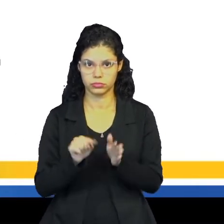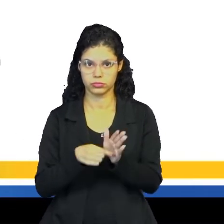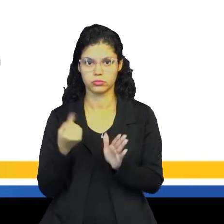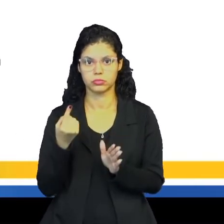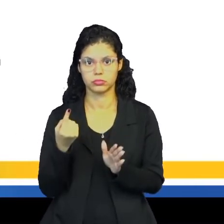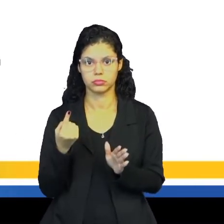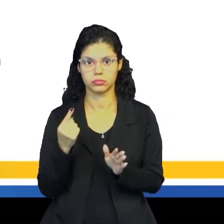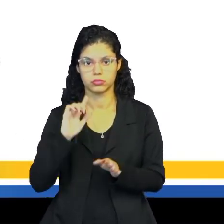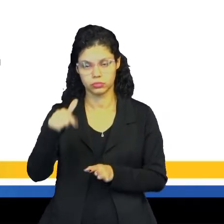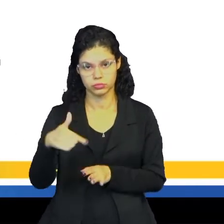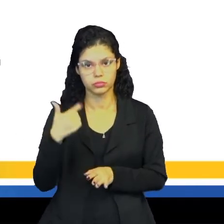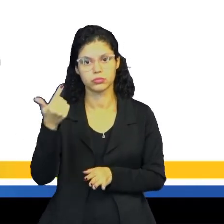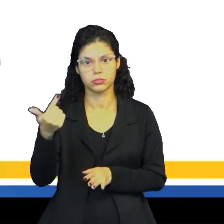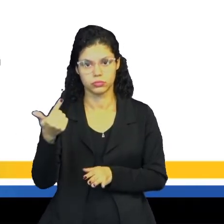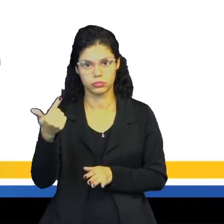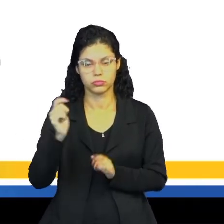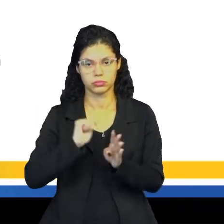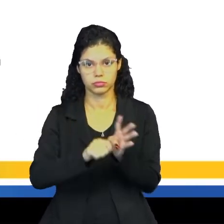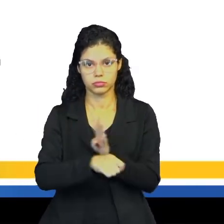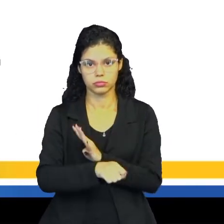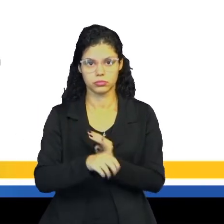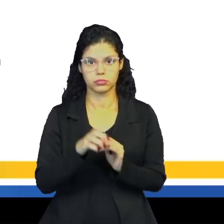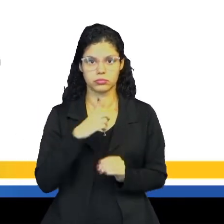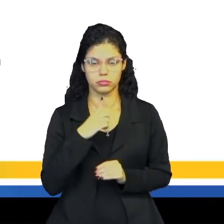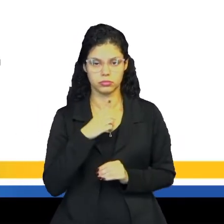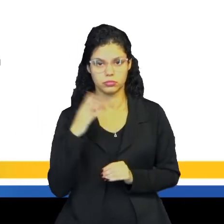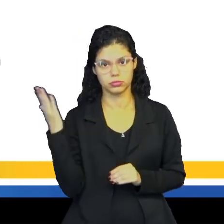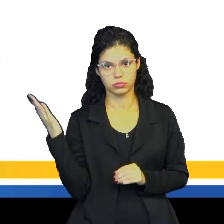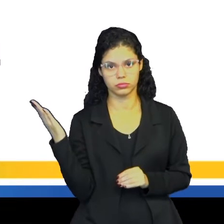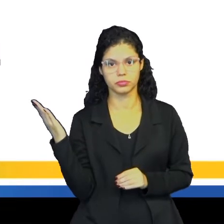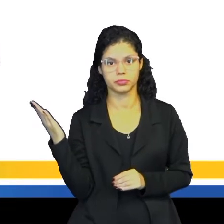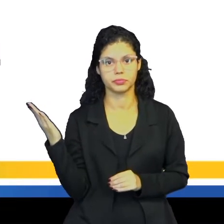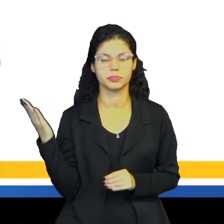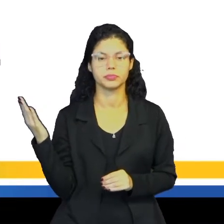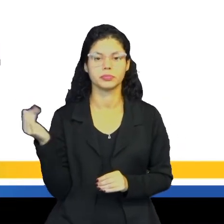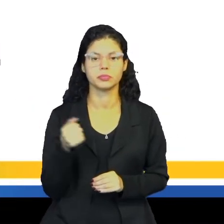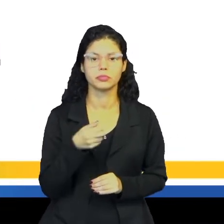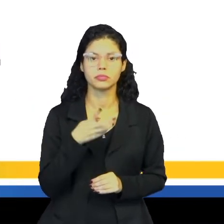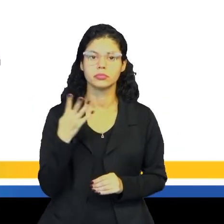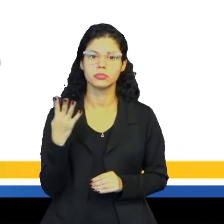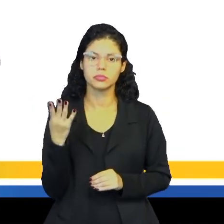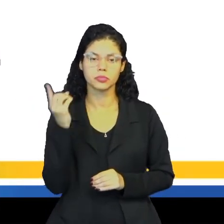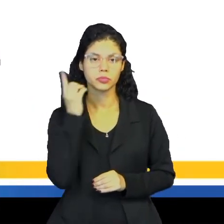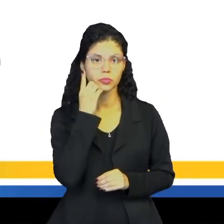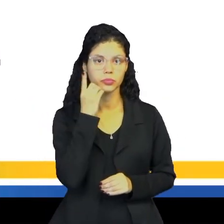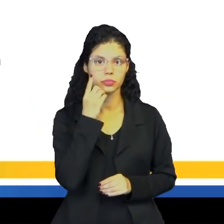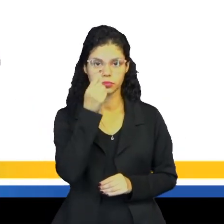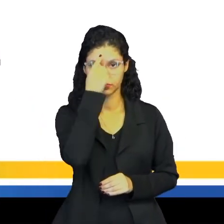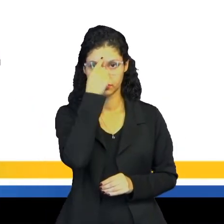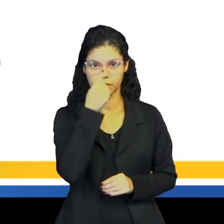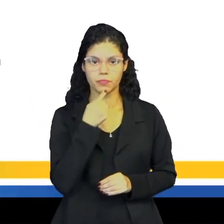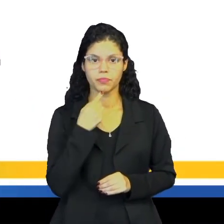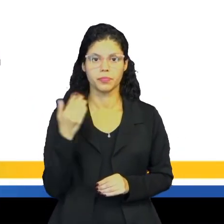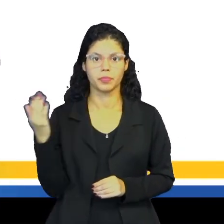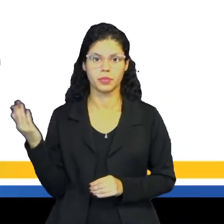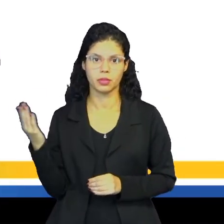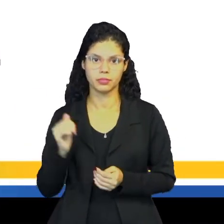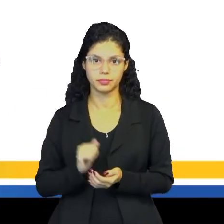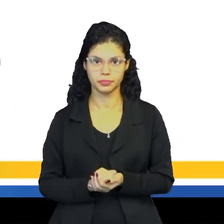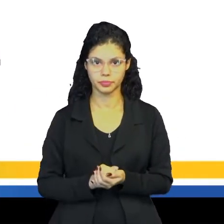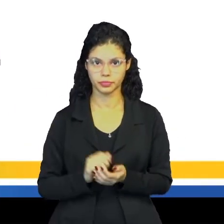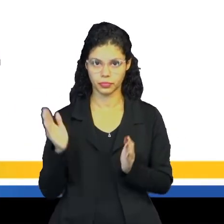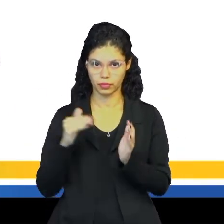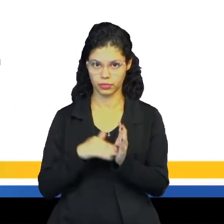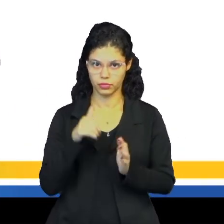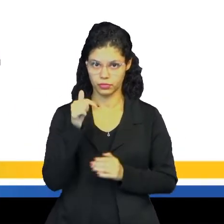dia da próxima do mês seguinte. Então, nós temos aí essa contabilidade por dias conforme a figura. Nós temos desde o primeiro